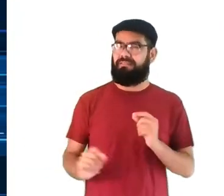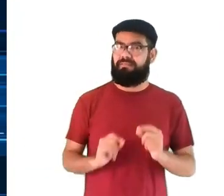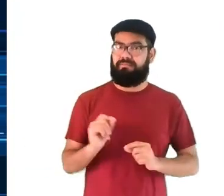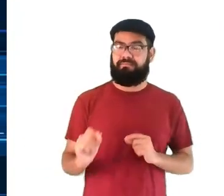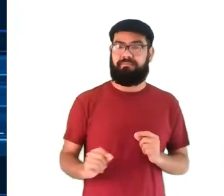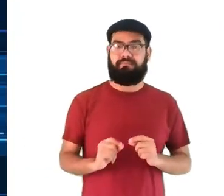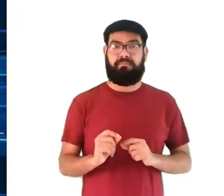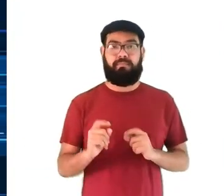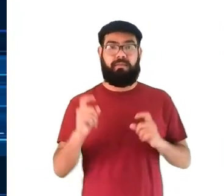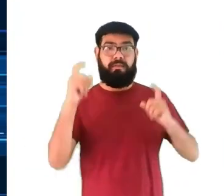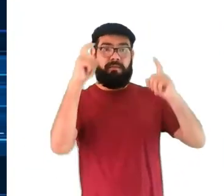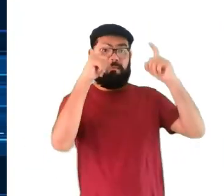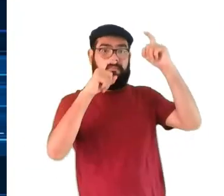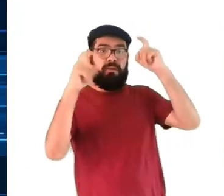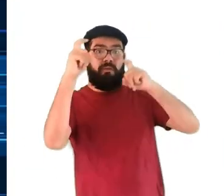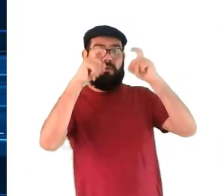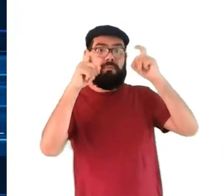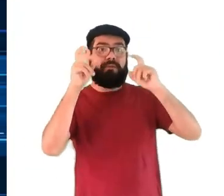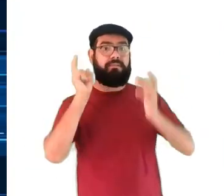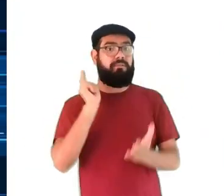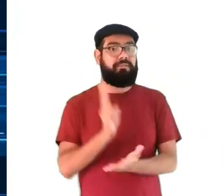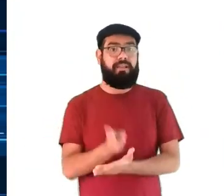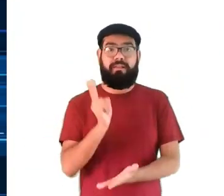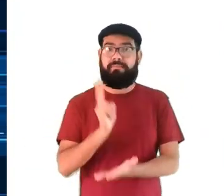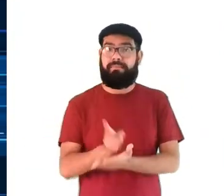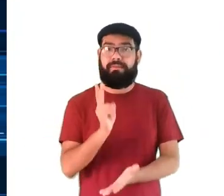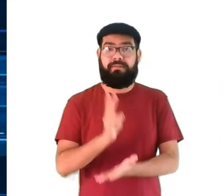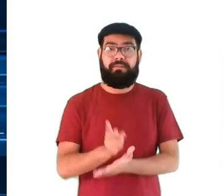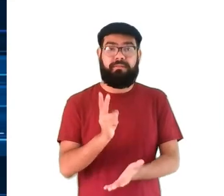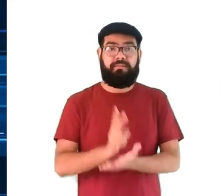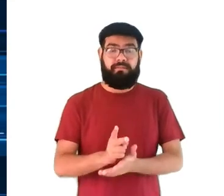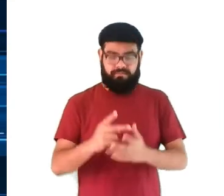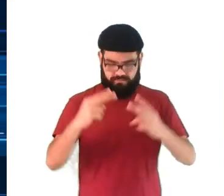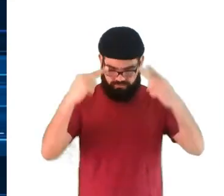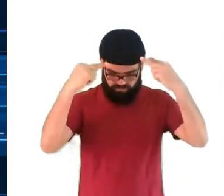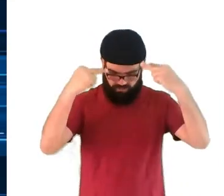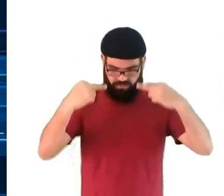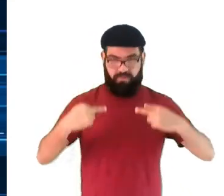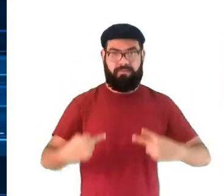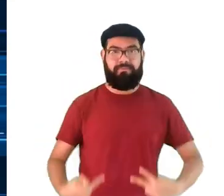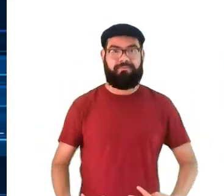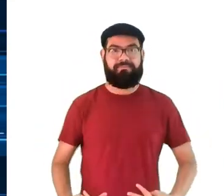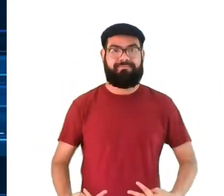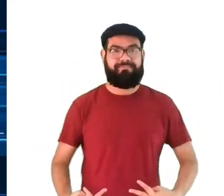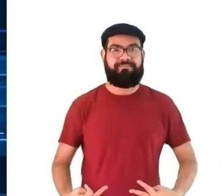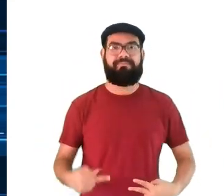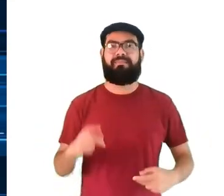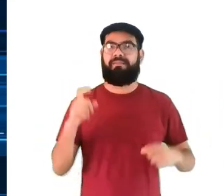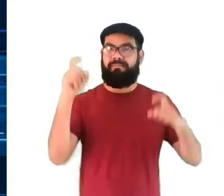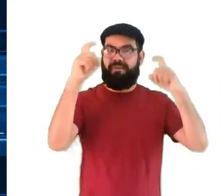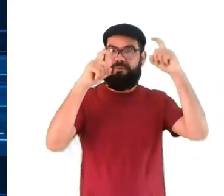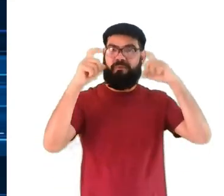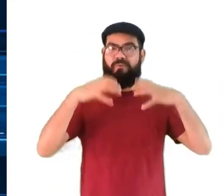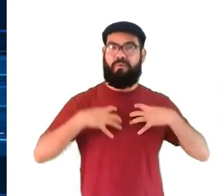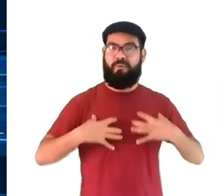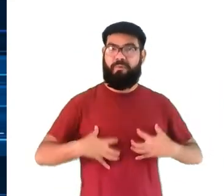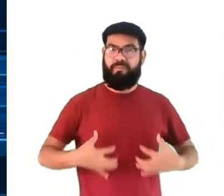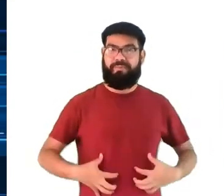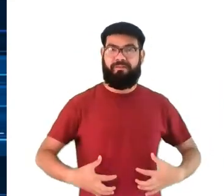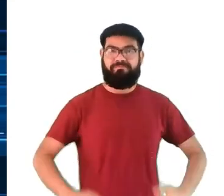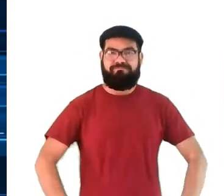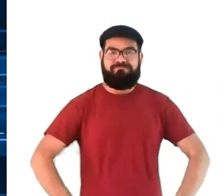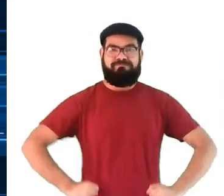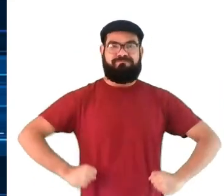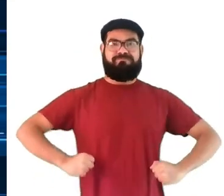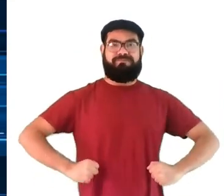preocupação crescente com seu aspecto físico, né? Então, o adolescente ele se preocupa muito com